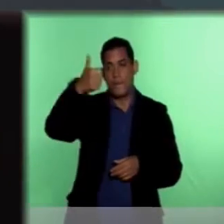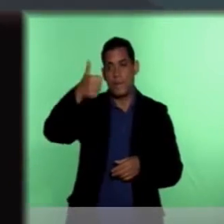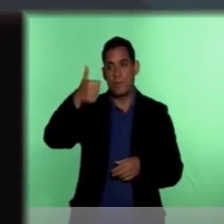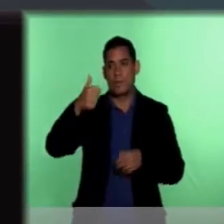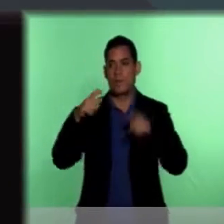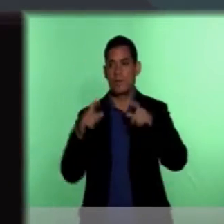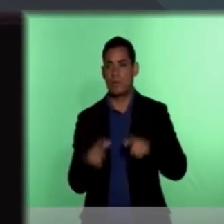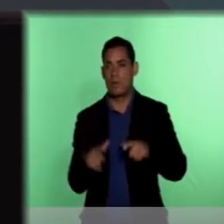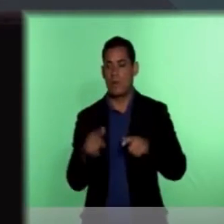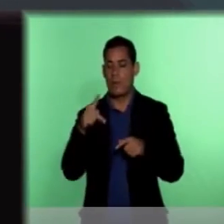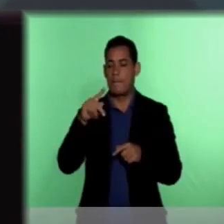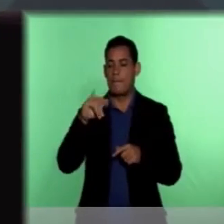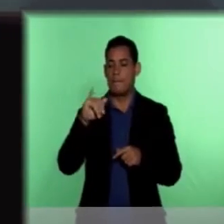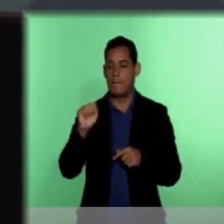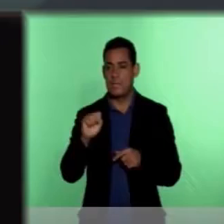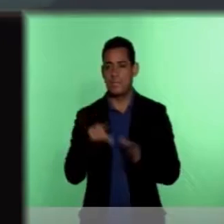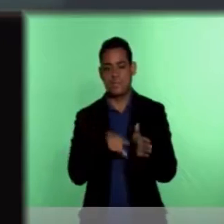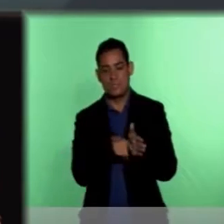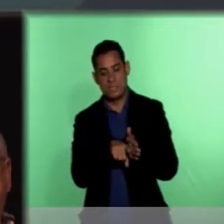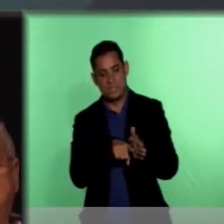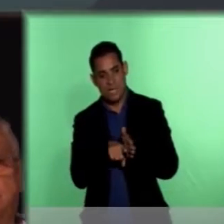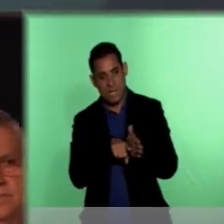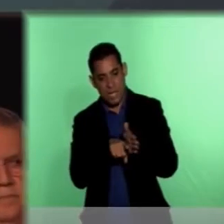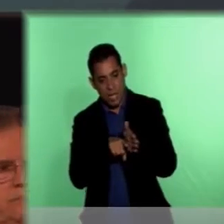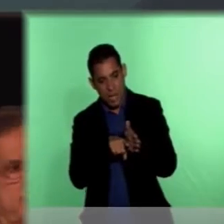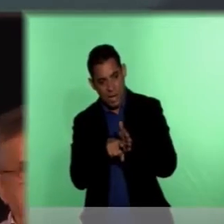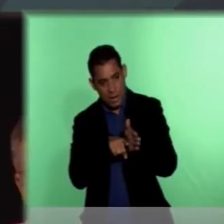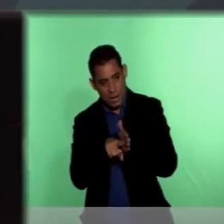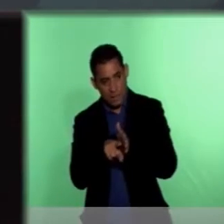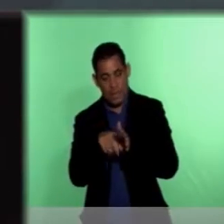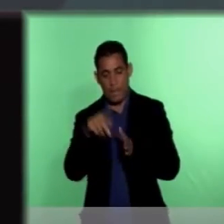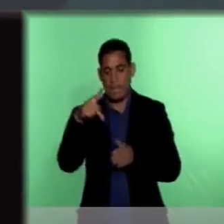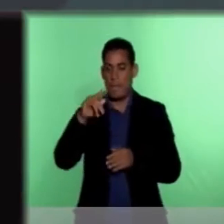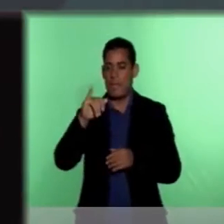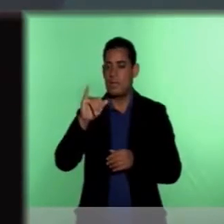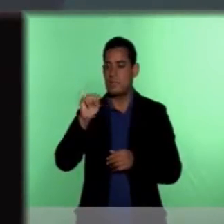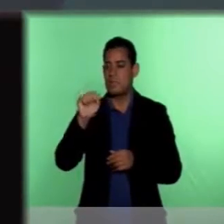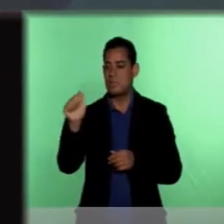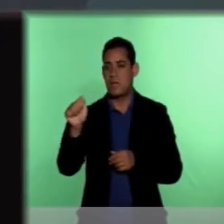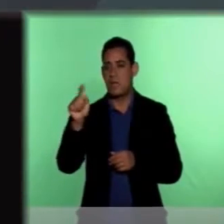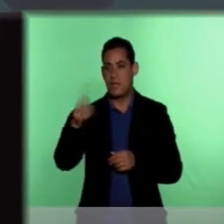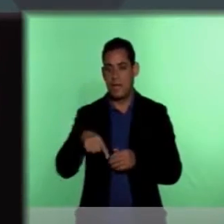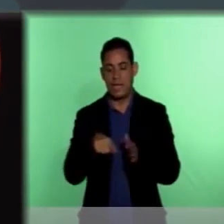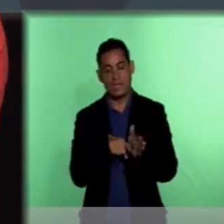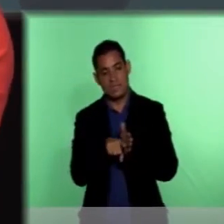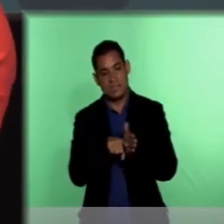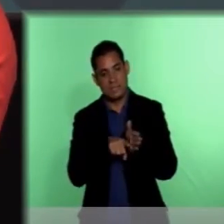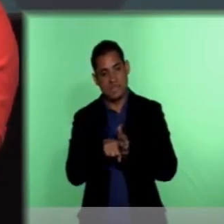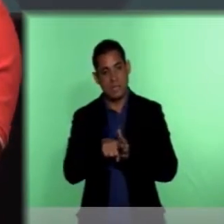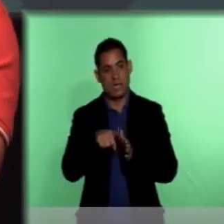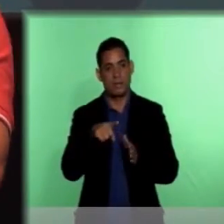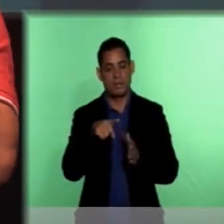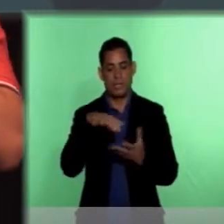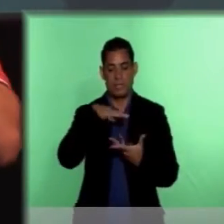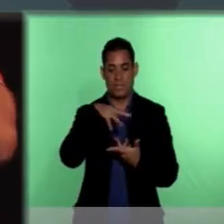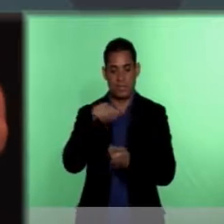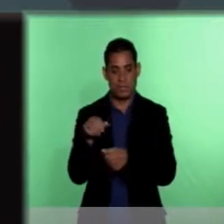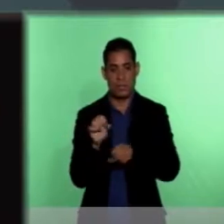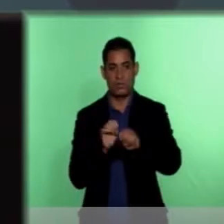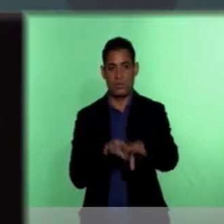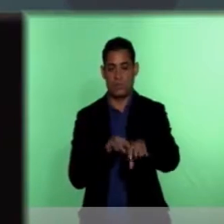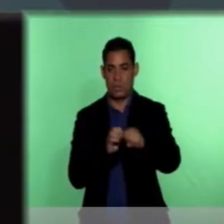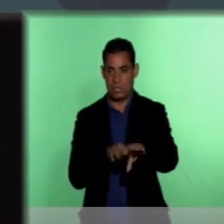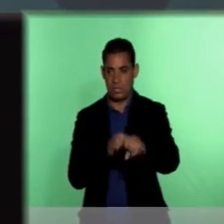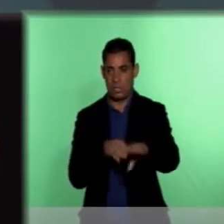que é o Exame Internacional de Educação. Todos vocês conhecem o PISA? Então, o PISA é o Exame Internacional de Educação, seria